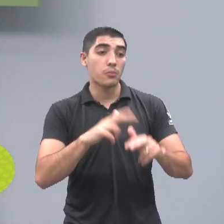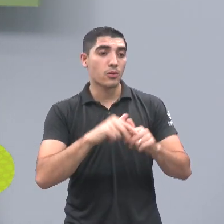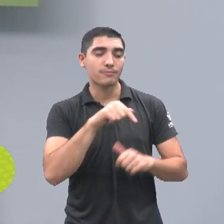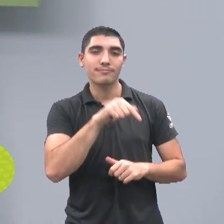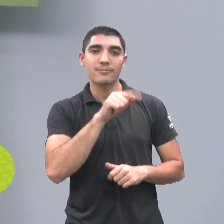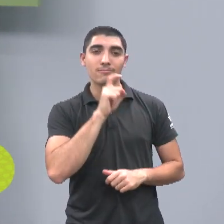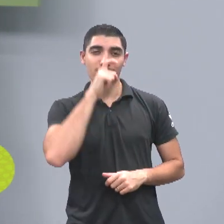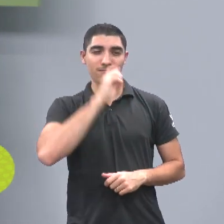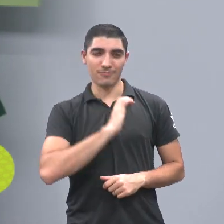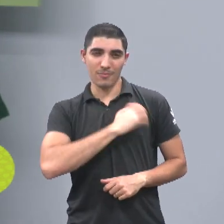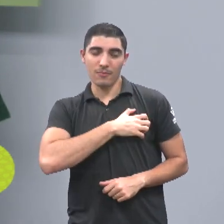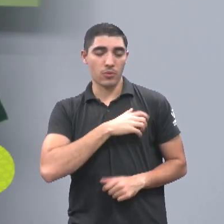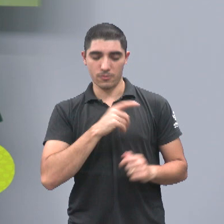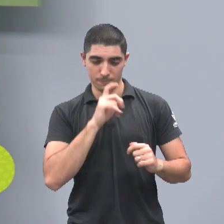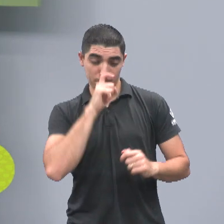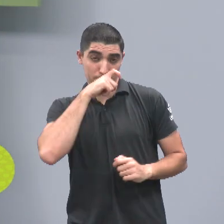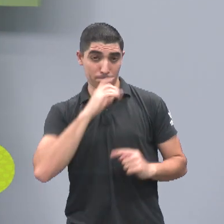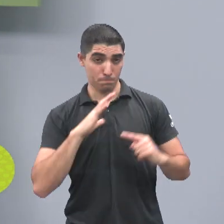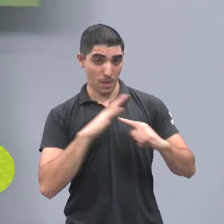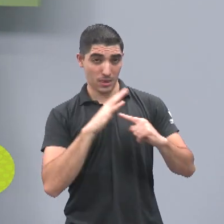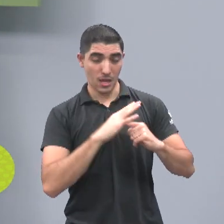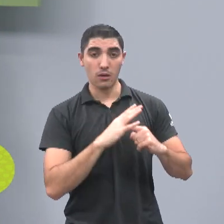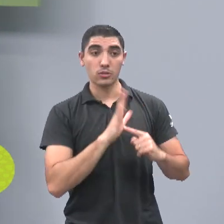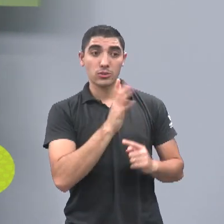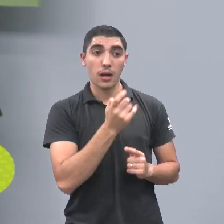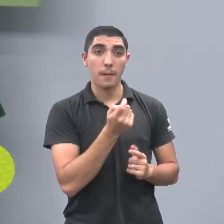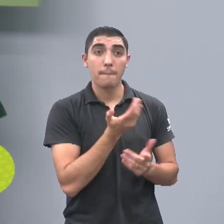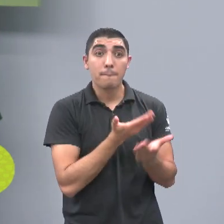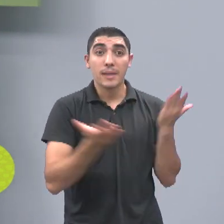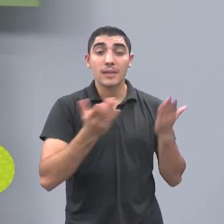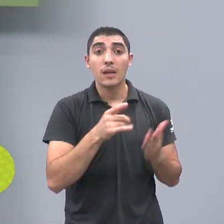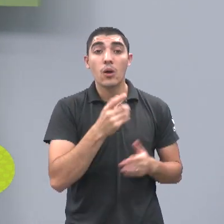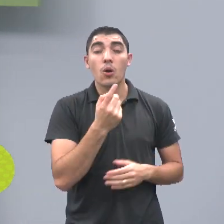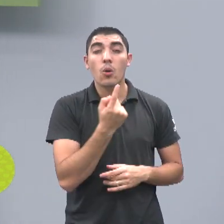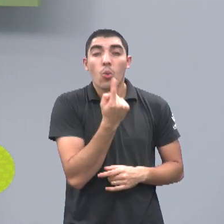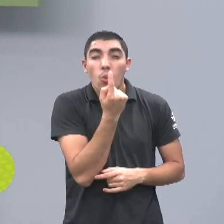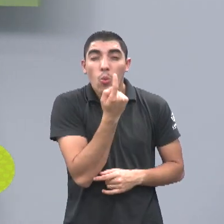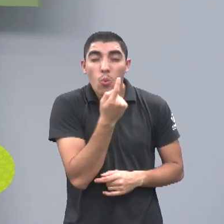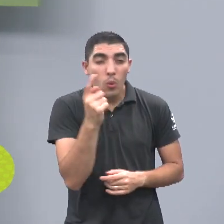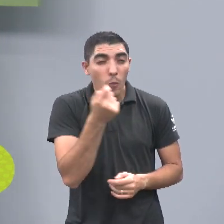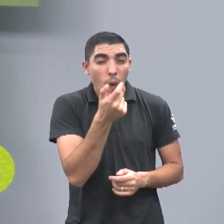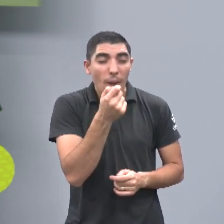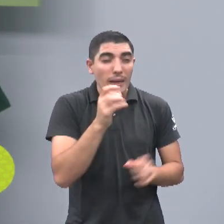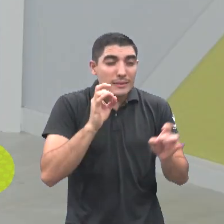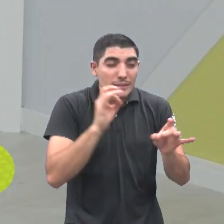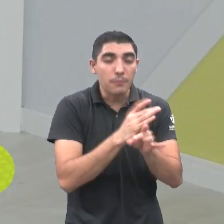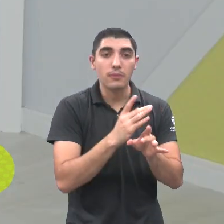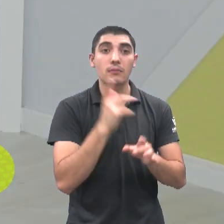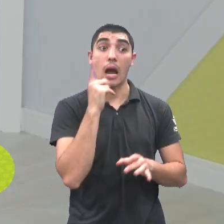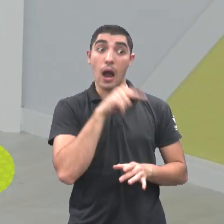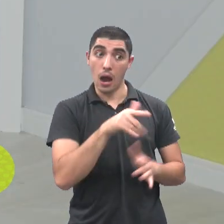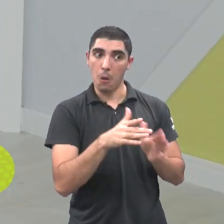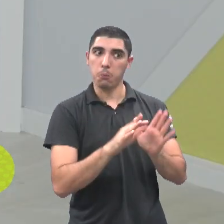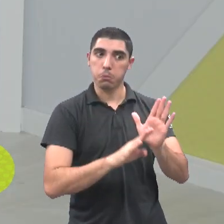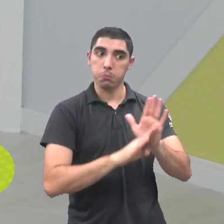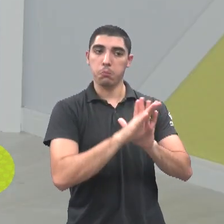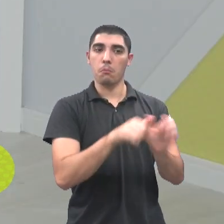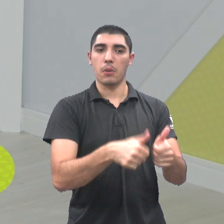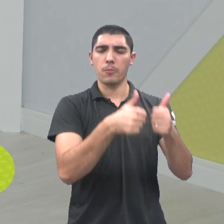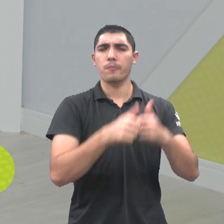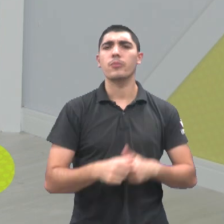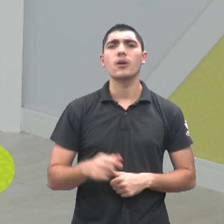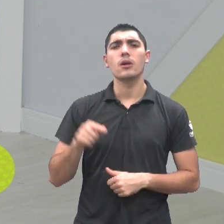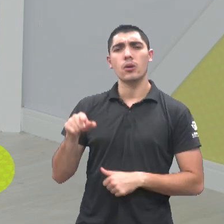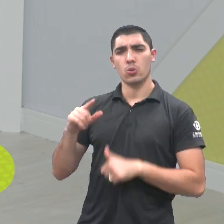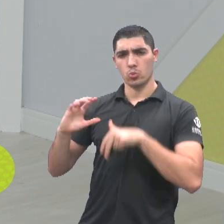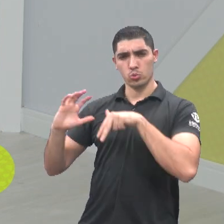gol no último minuto. Então é bom o Joseense também ficar ligado, porque a Matonense cresceu um pouquinho nesse campeonato. O Joseense, quando recebeu a tabela, ele